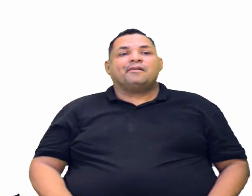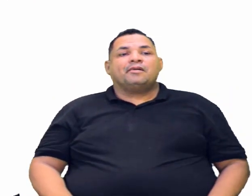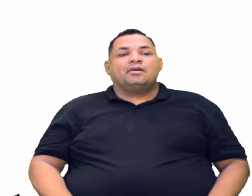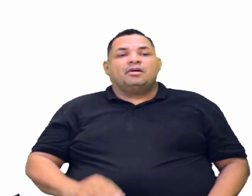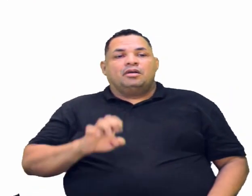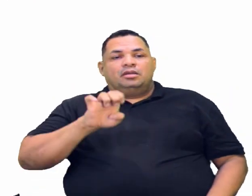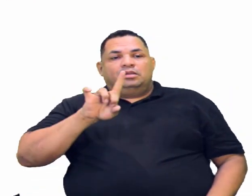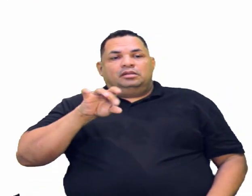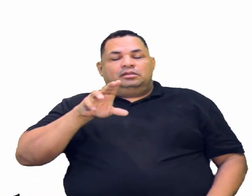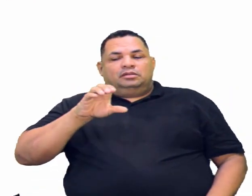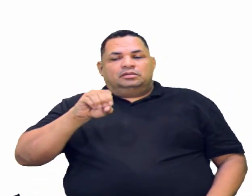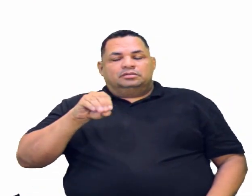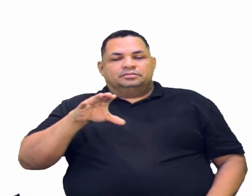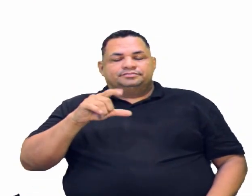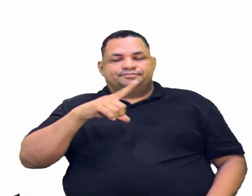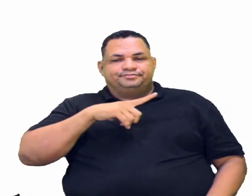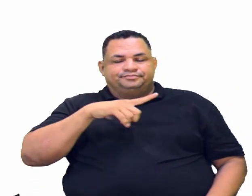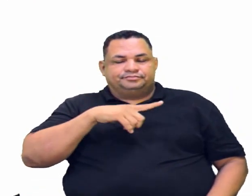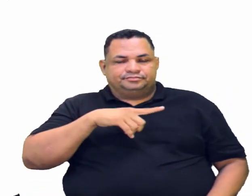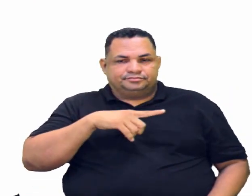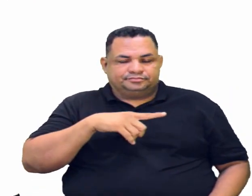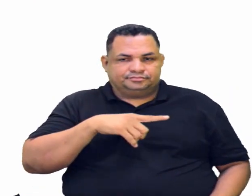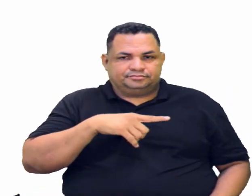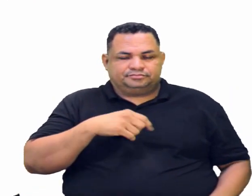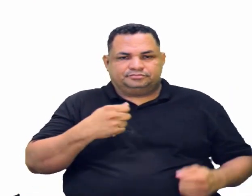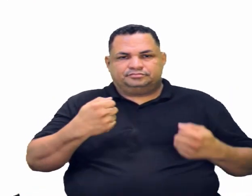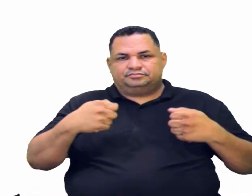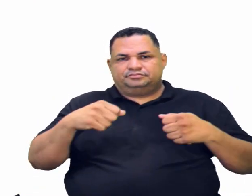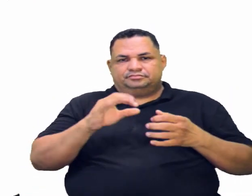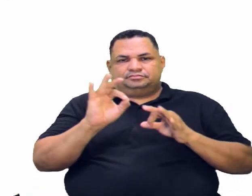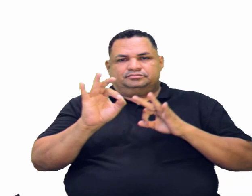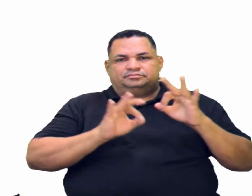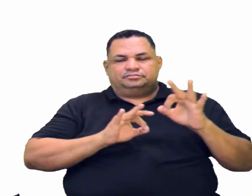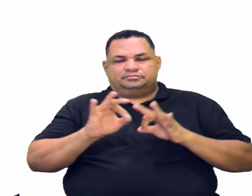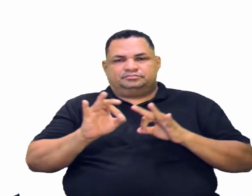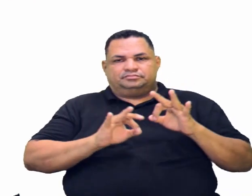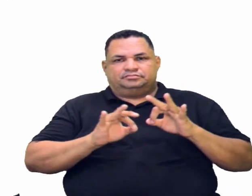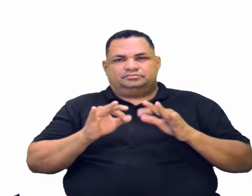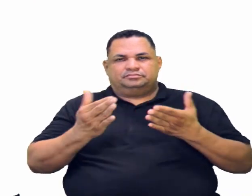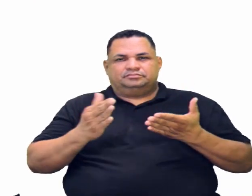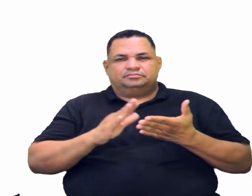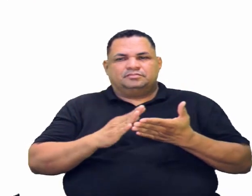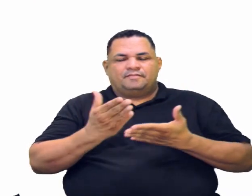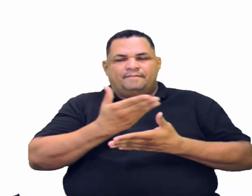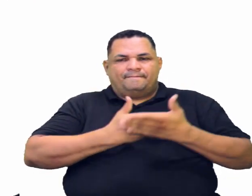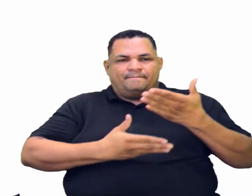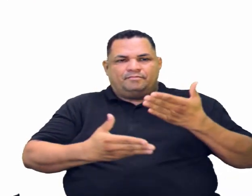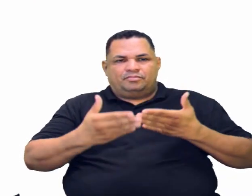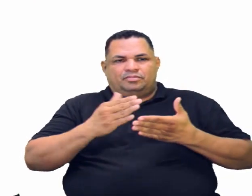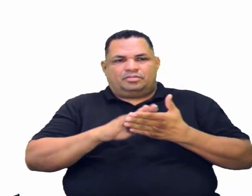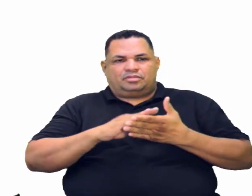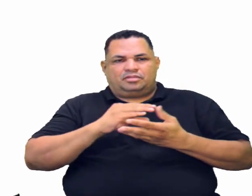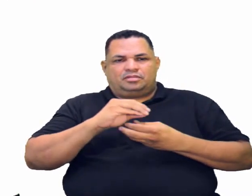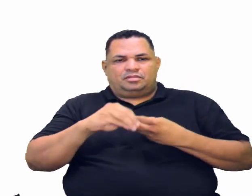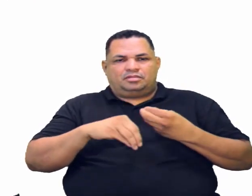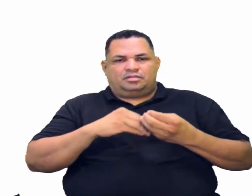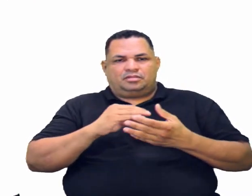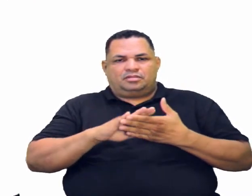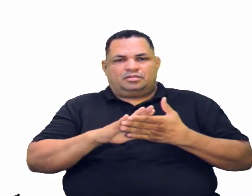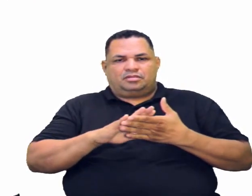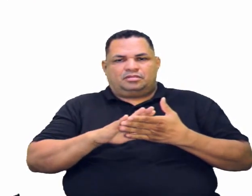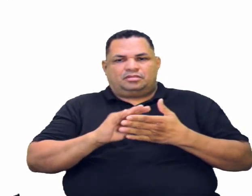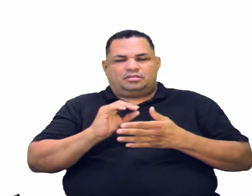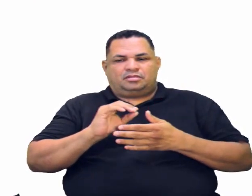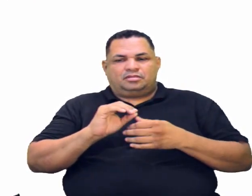os aldeídos, ele tem grande chance de estar formando ali, de estar interagindo com compostos de